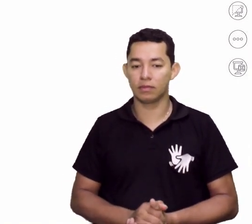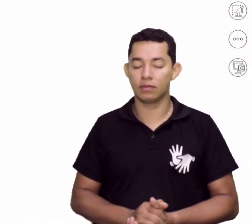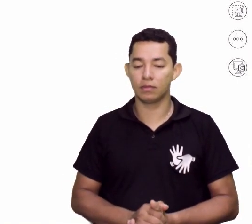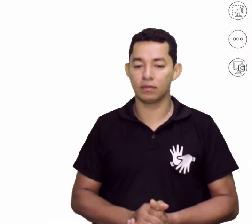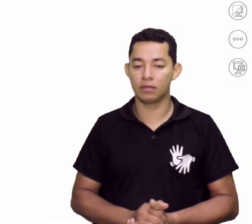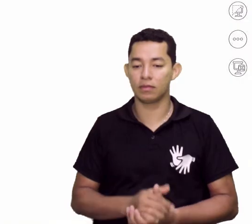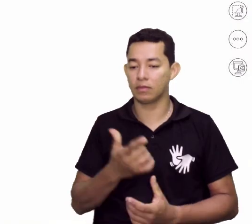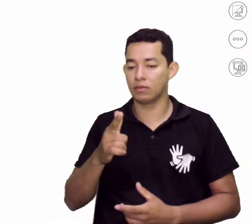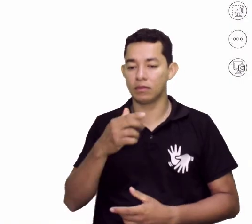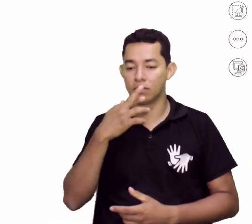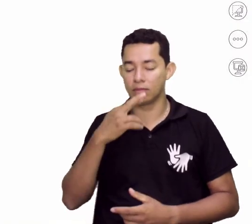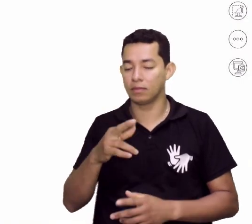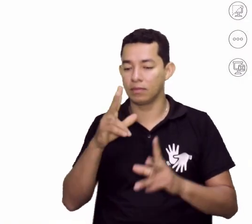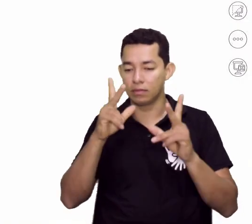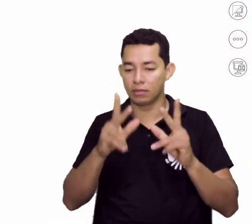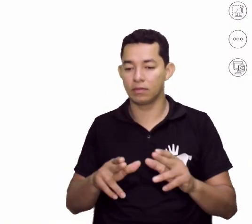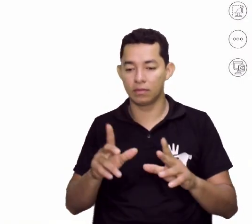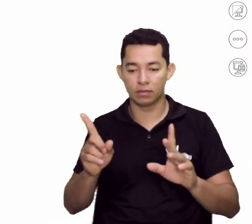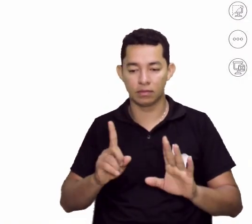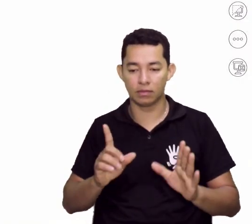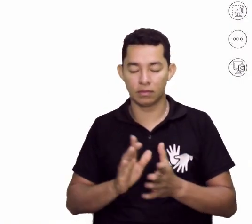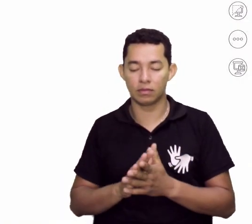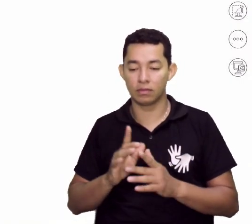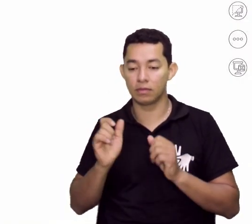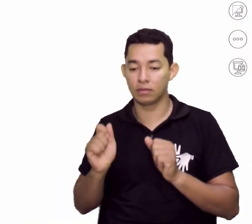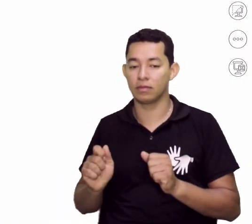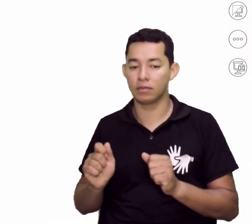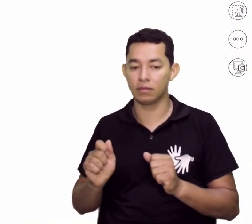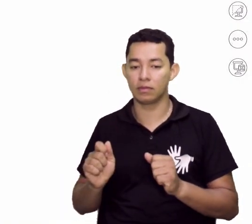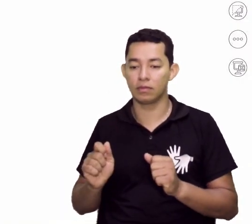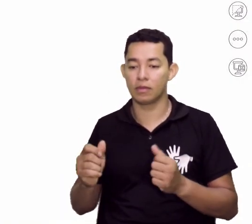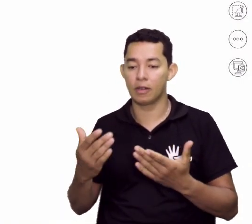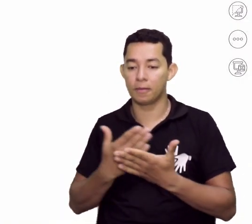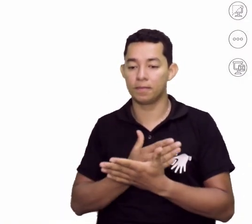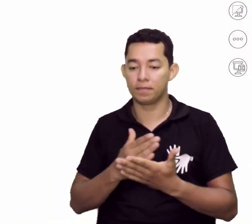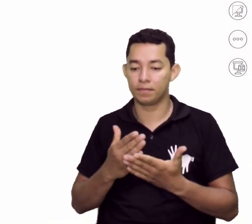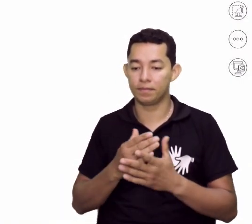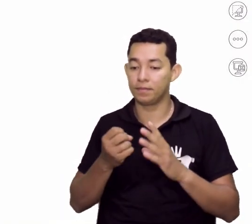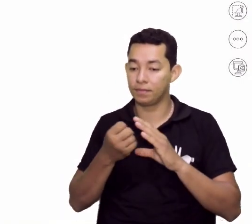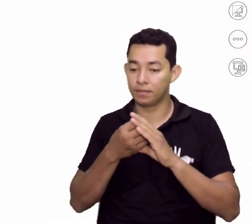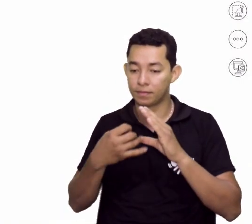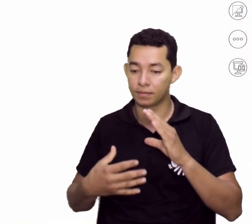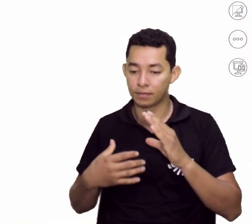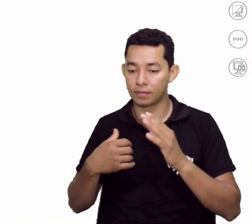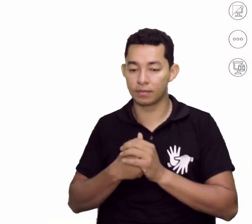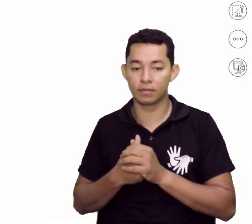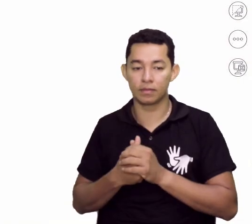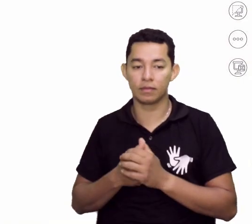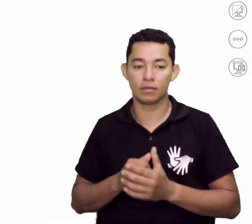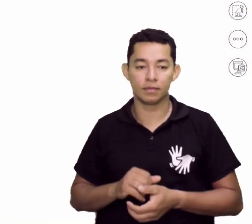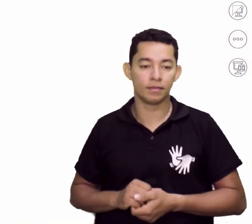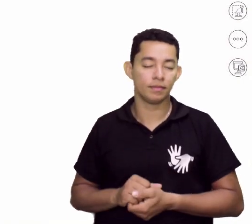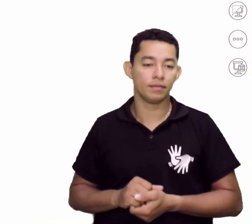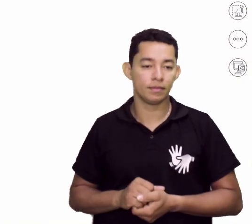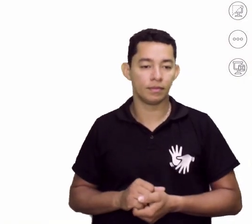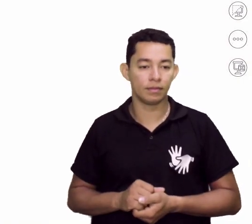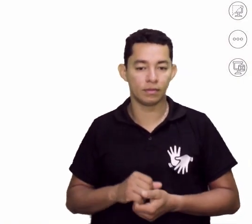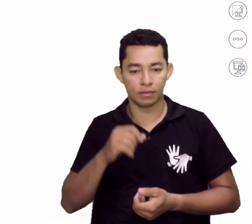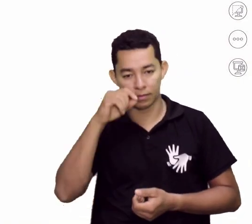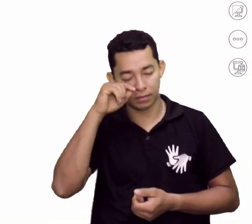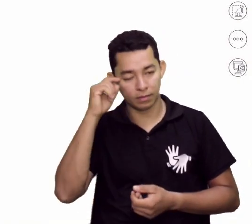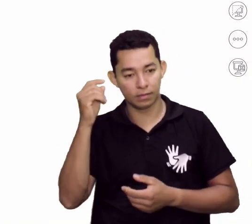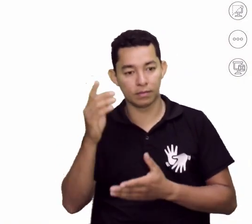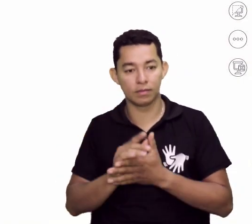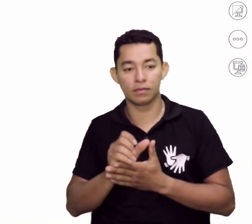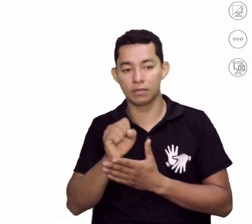que responder exatamente igual, mas você pode tocar em alguns pontos. Olha só, o surrealismo, aí fala como foi,